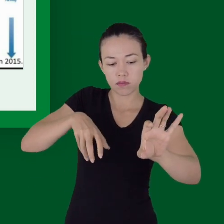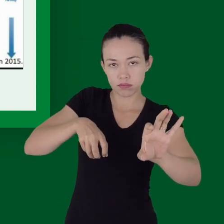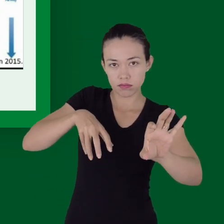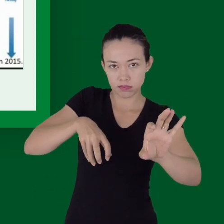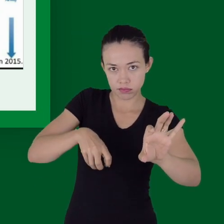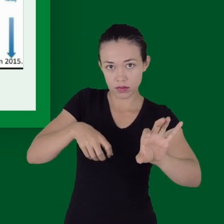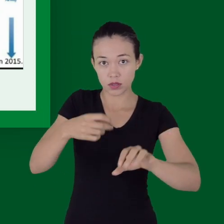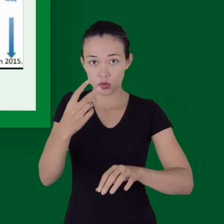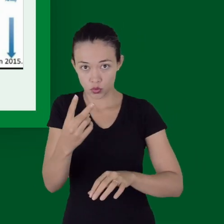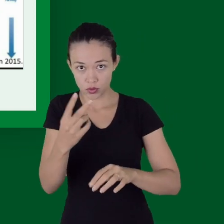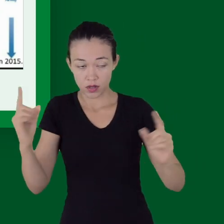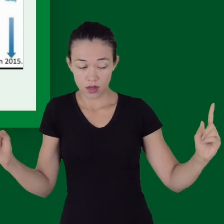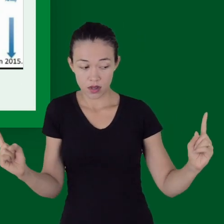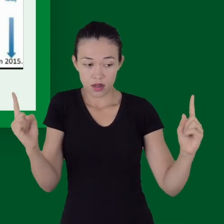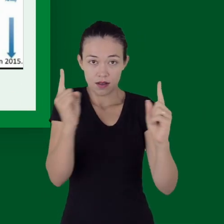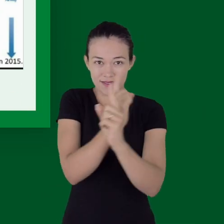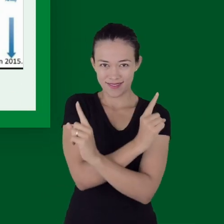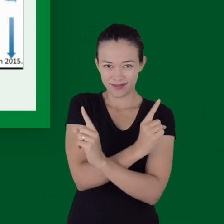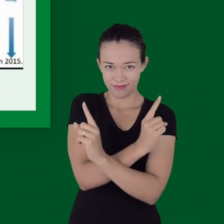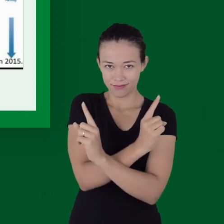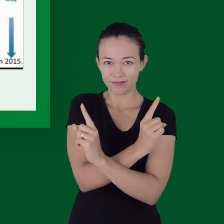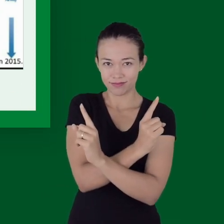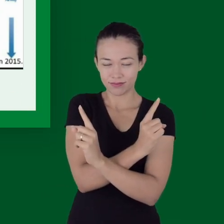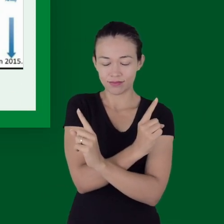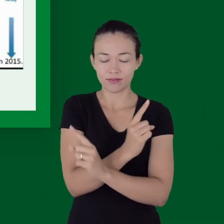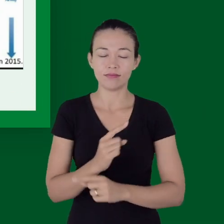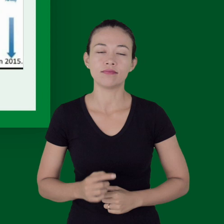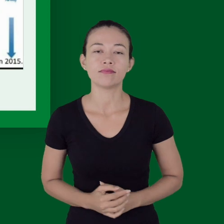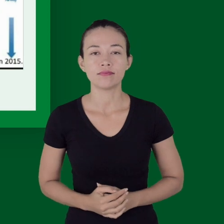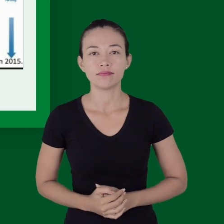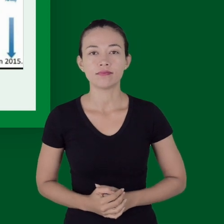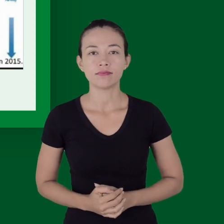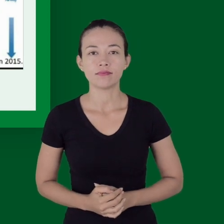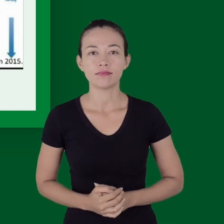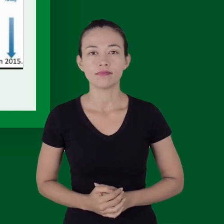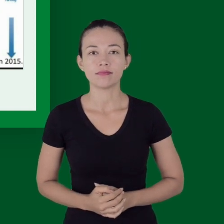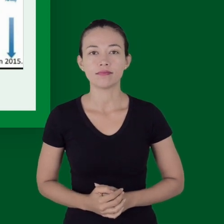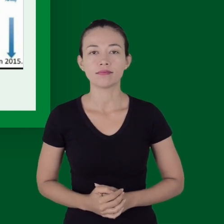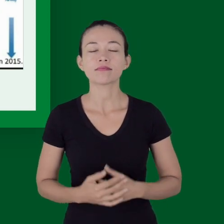Então, a cada checagem de pulso e ritmo,